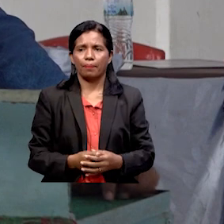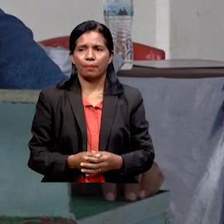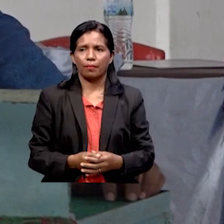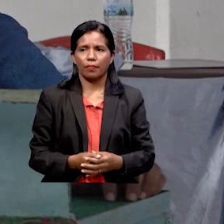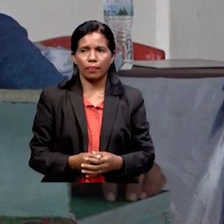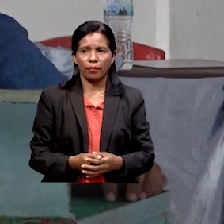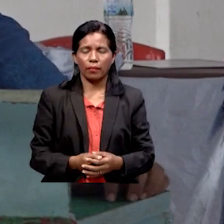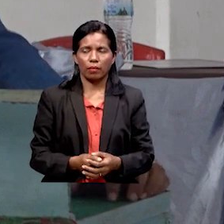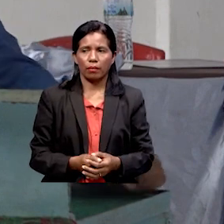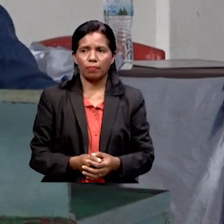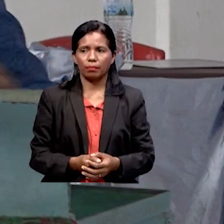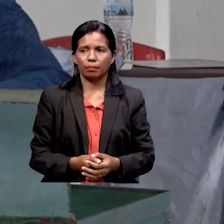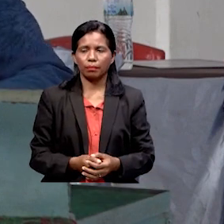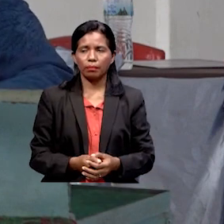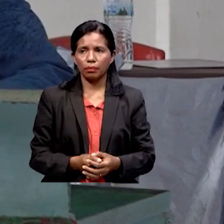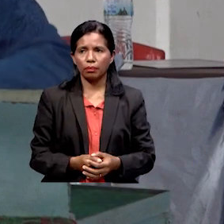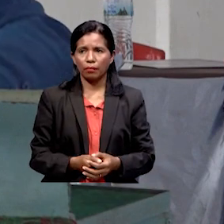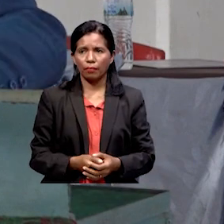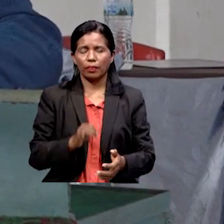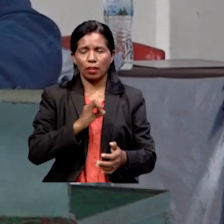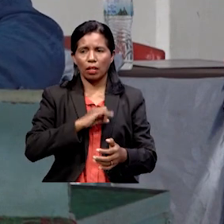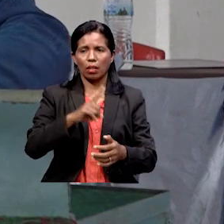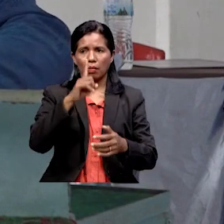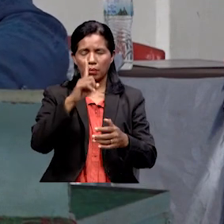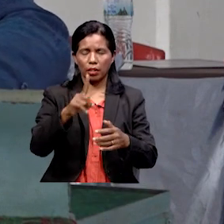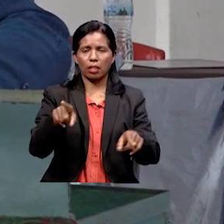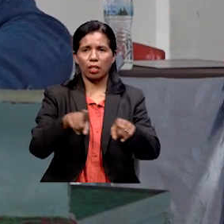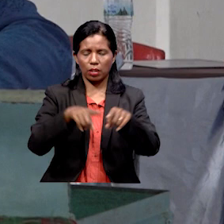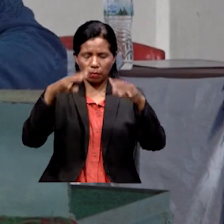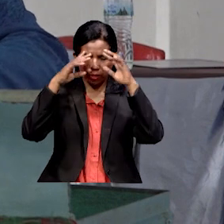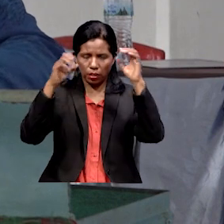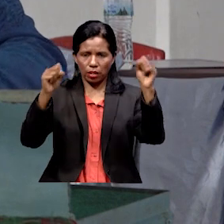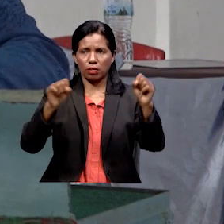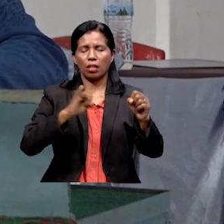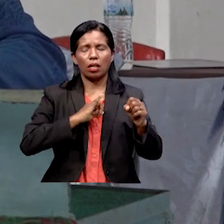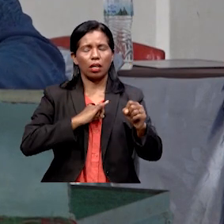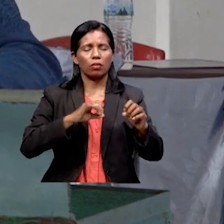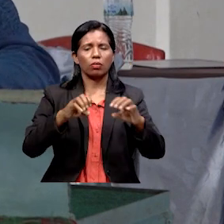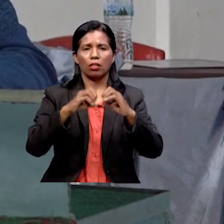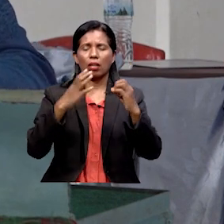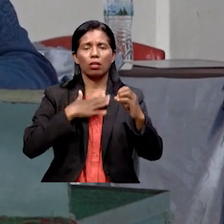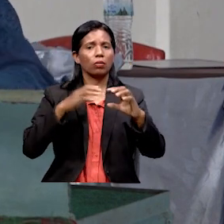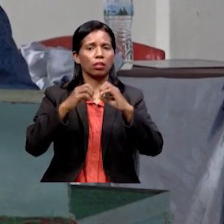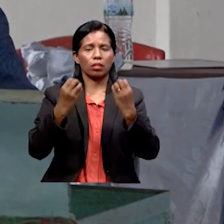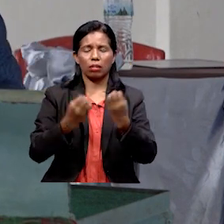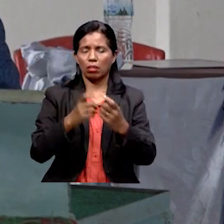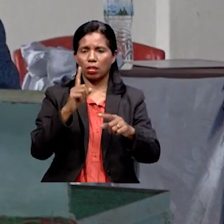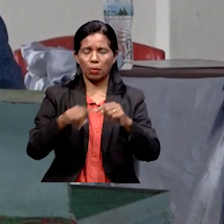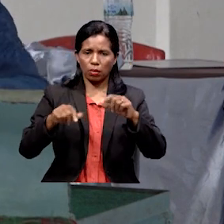Seu Anhira, ao mesa cari as presidente temos ao ne organização da nessa ela vem lá boa